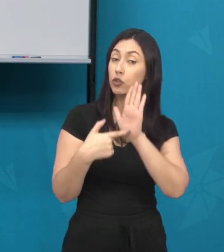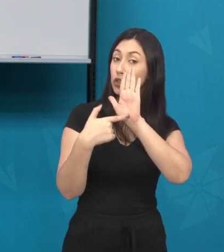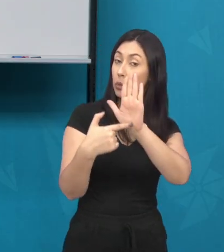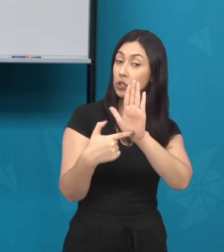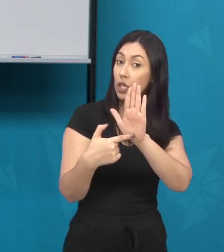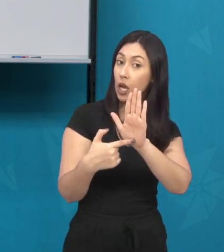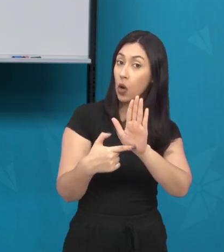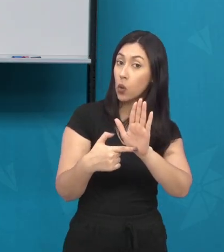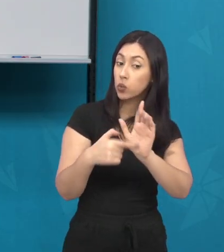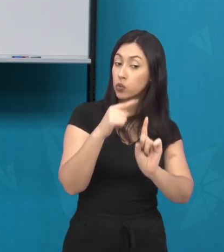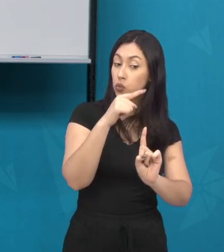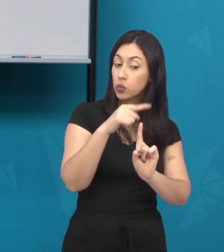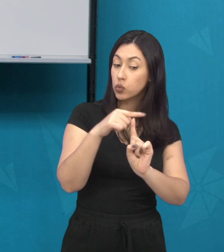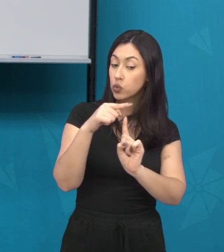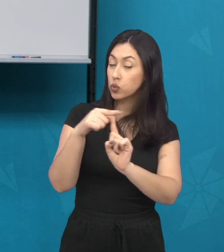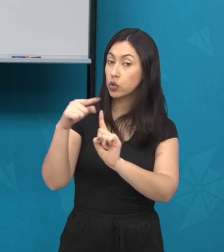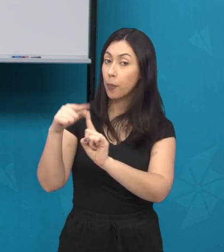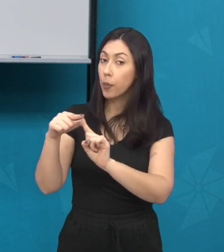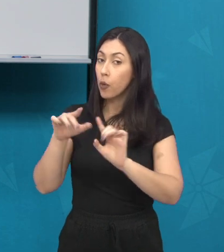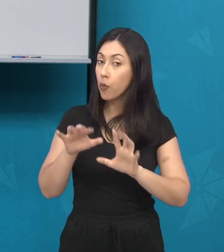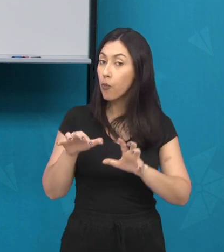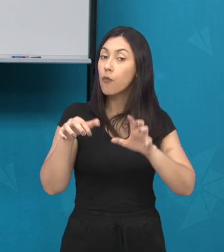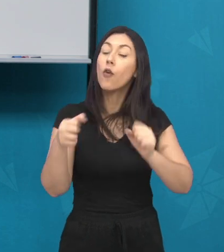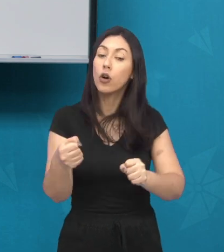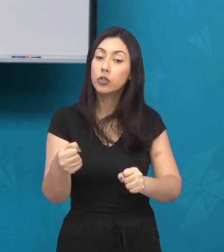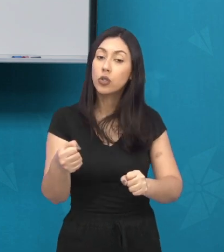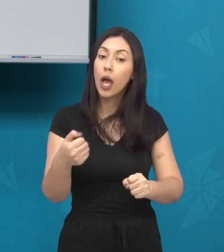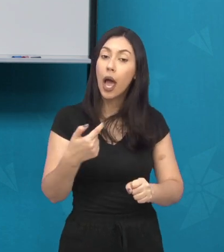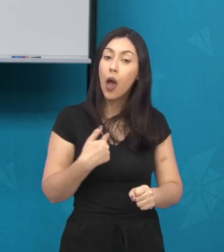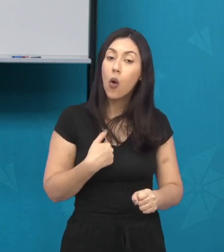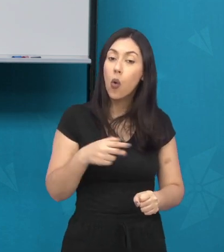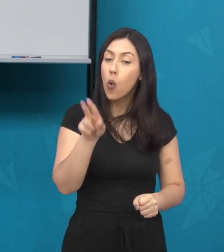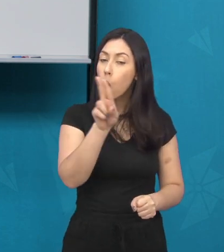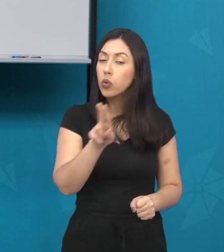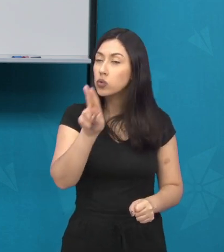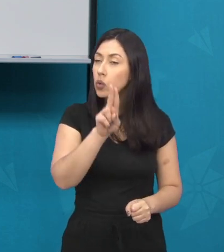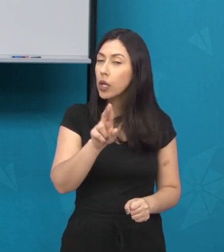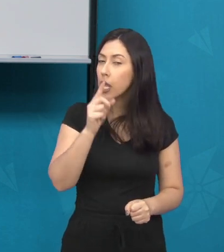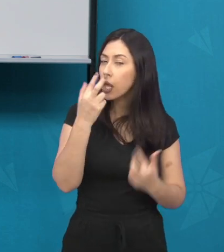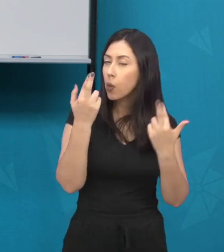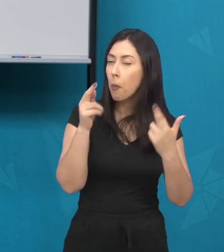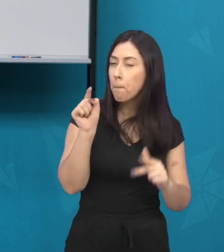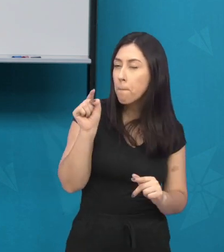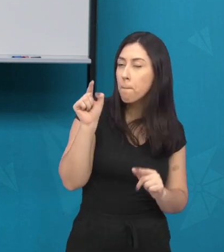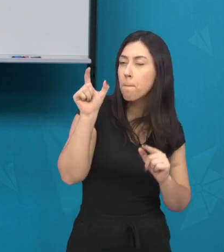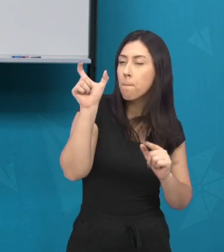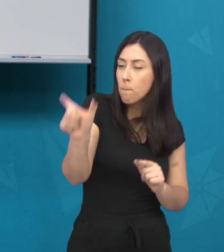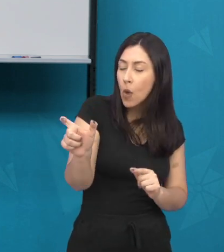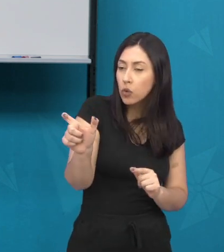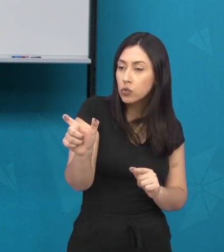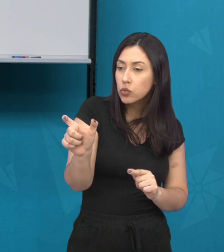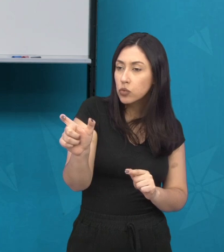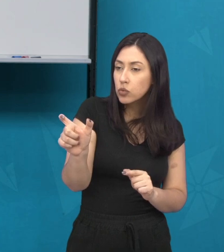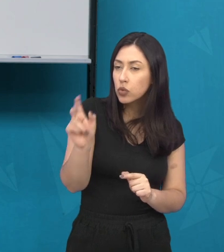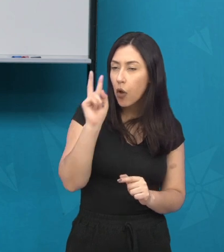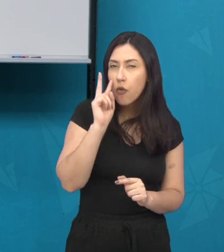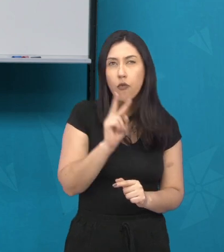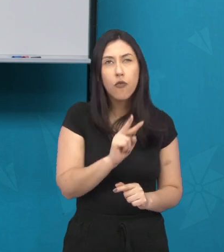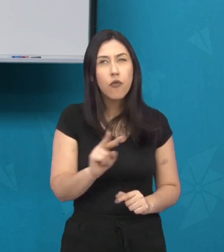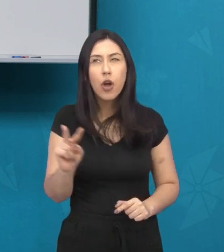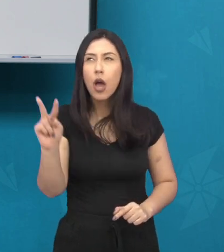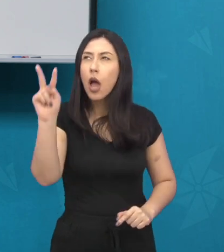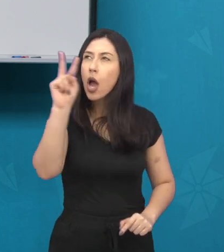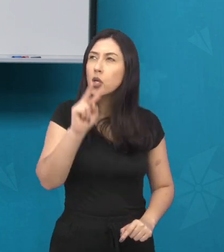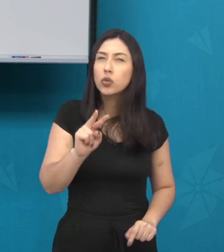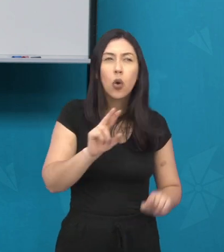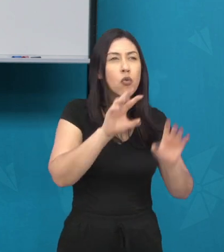Livre Eu transformo o meu objeto seja ele qual for em um ponto e coloco sobre esse ponto todas as forças que estão